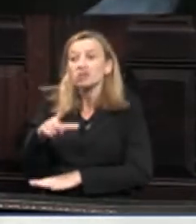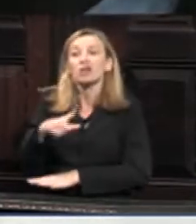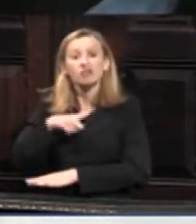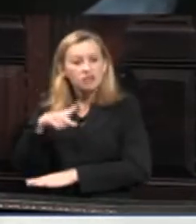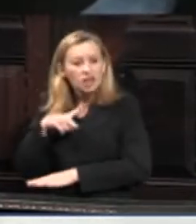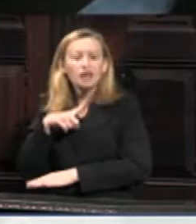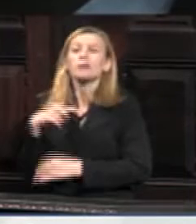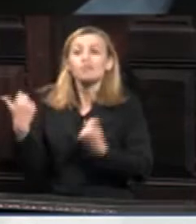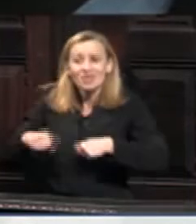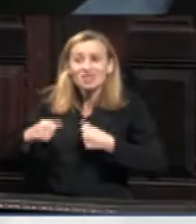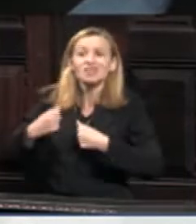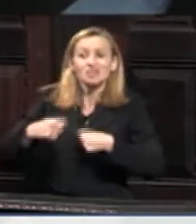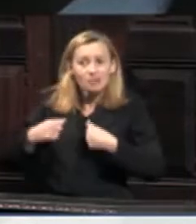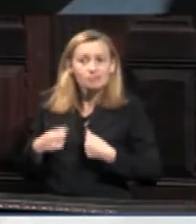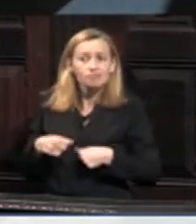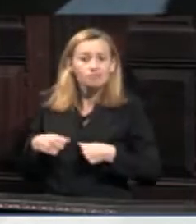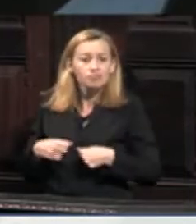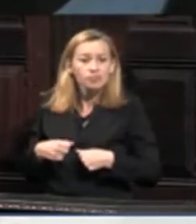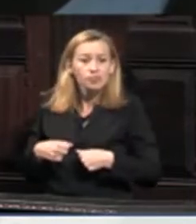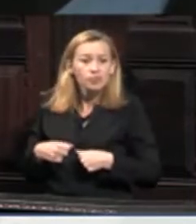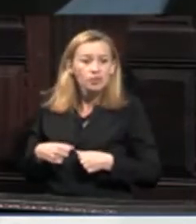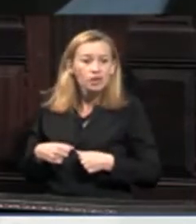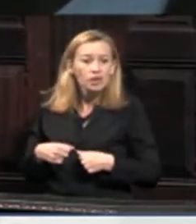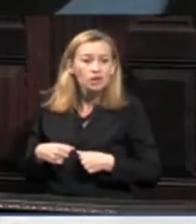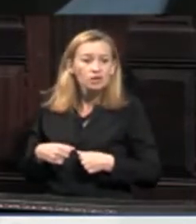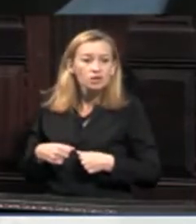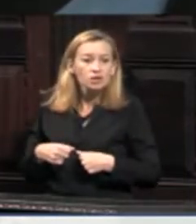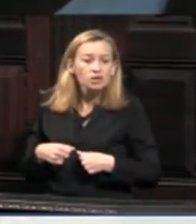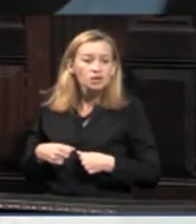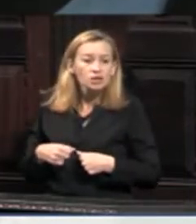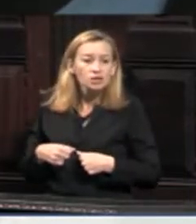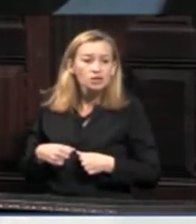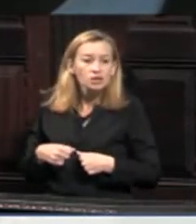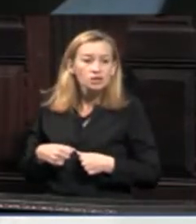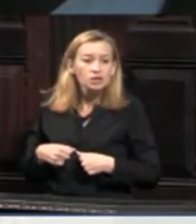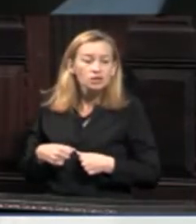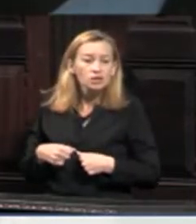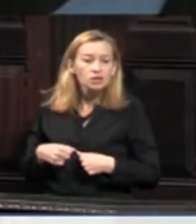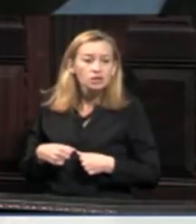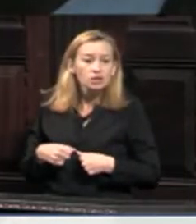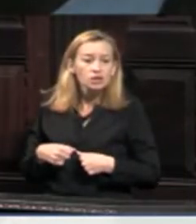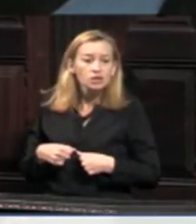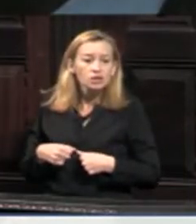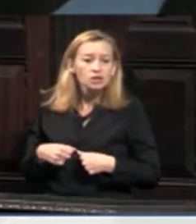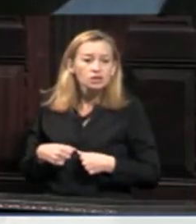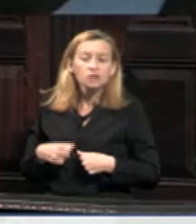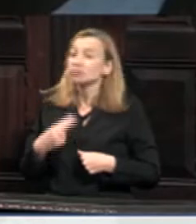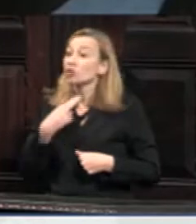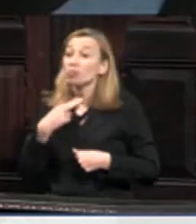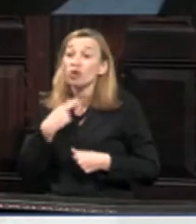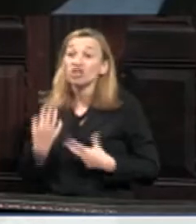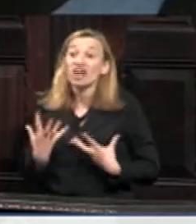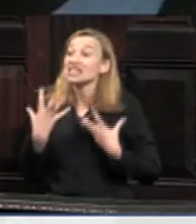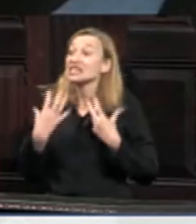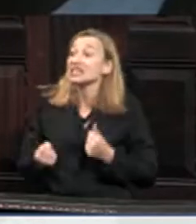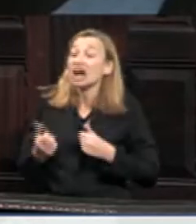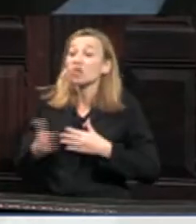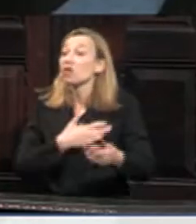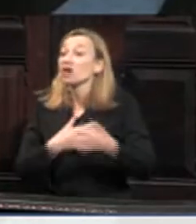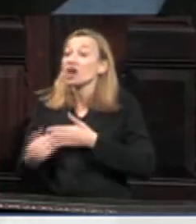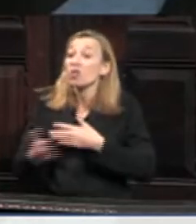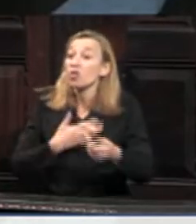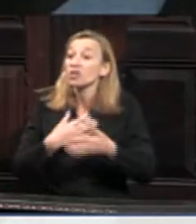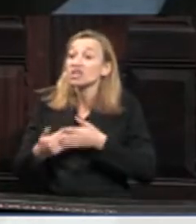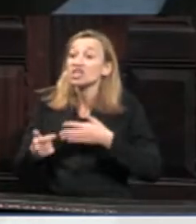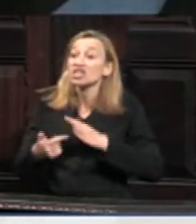se fortalecer, não indo além do que cabe a cada uma delas, entendendo quais são os seus papéis. Isso é